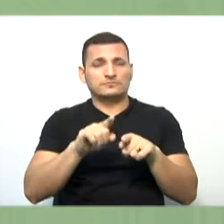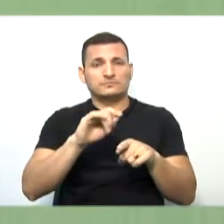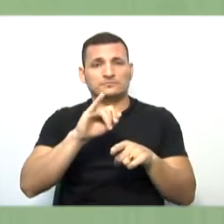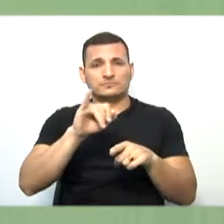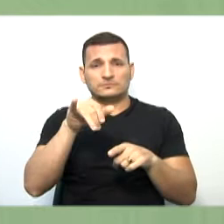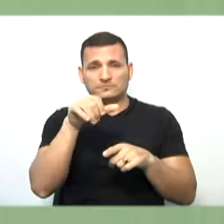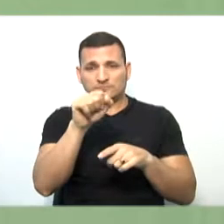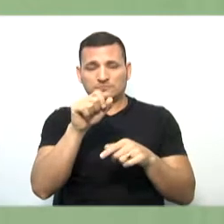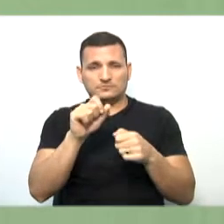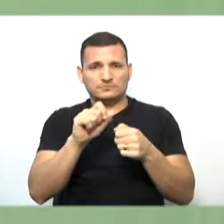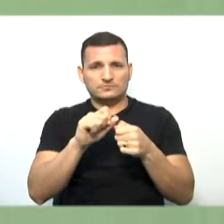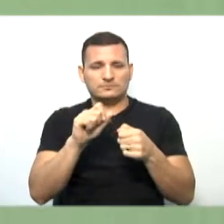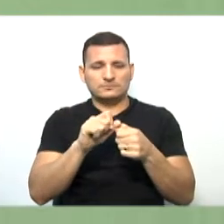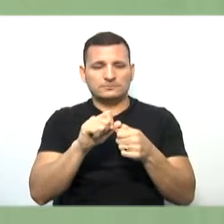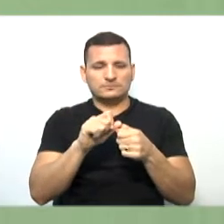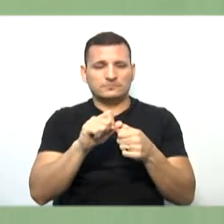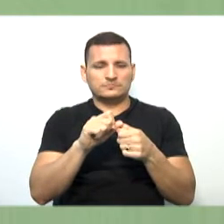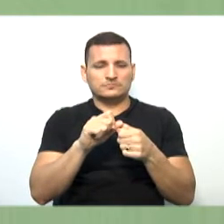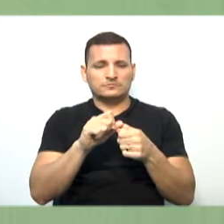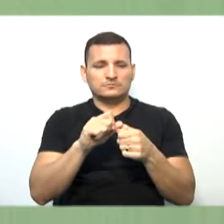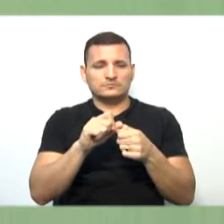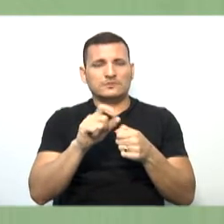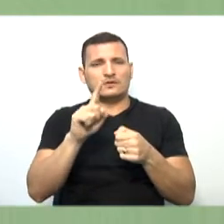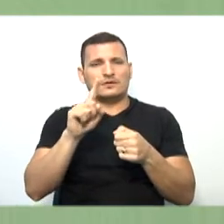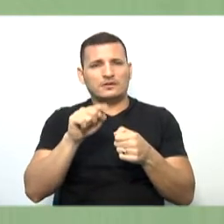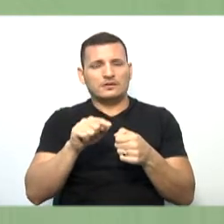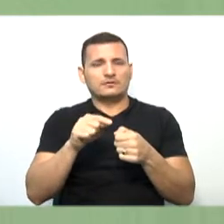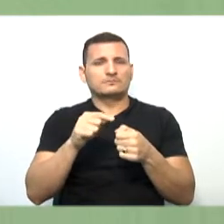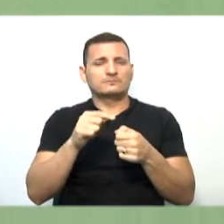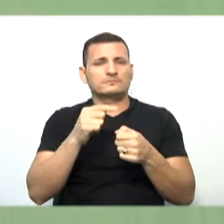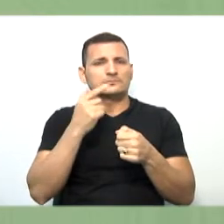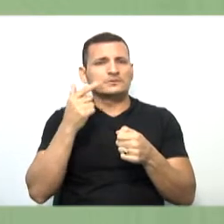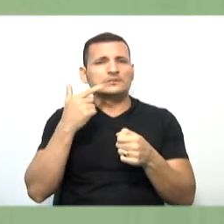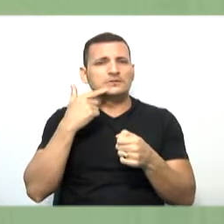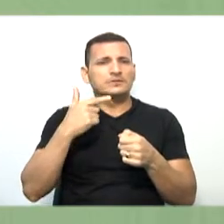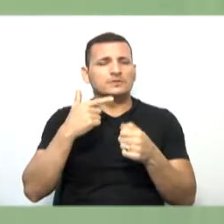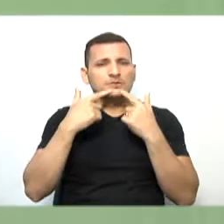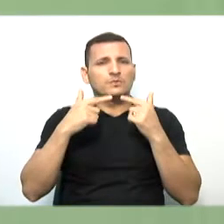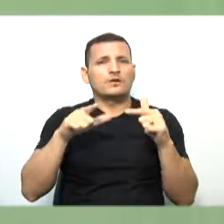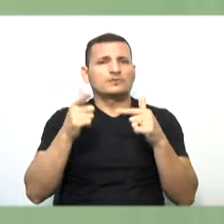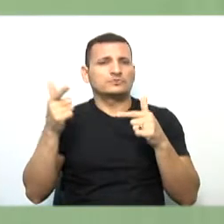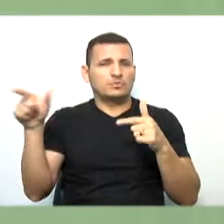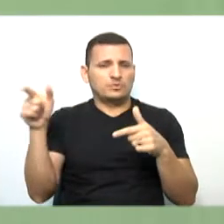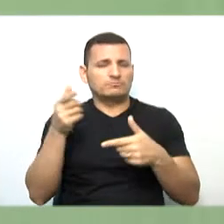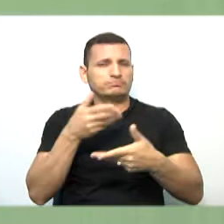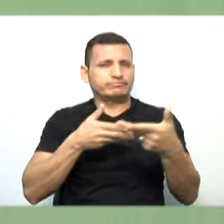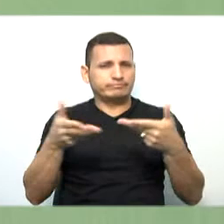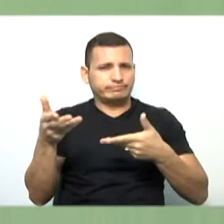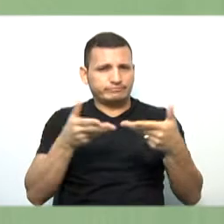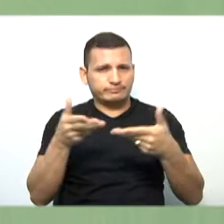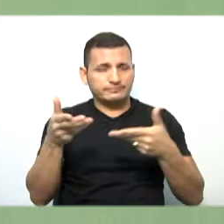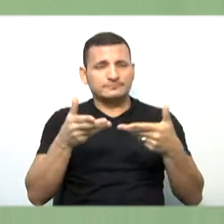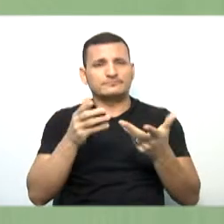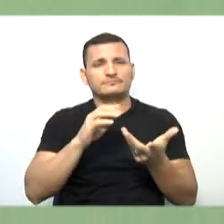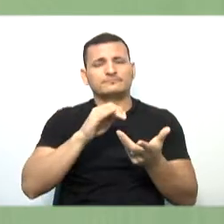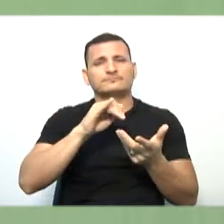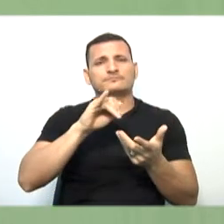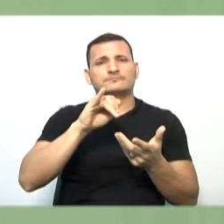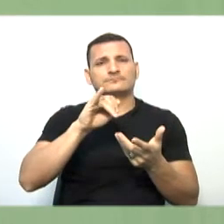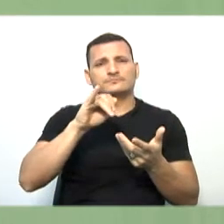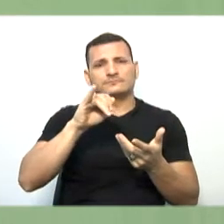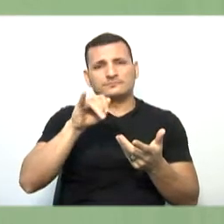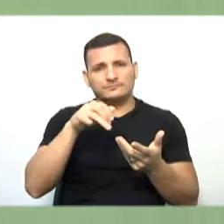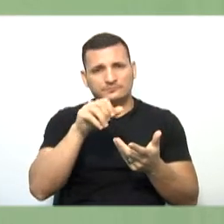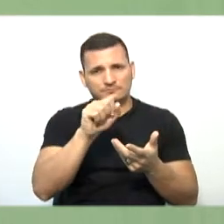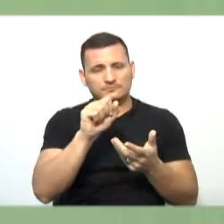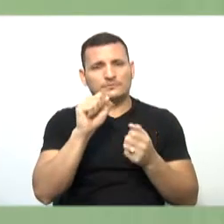também faz é interagir com outras linguagens dinâmicas. JavaScript pode ser